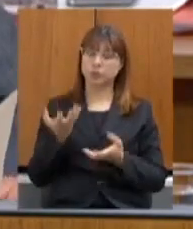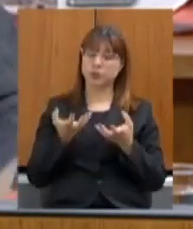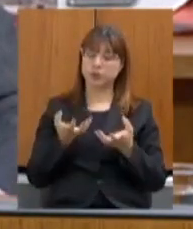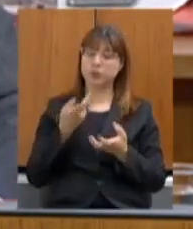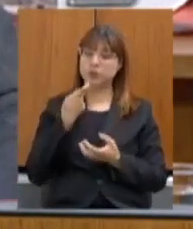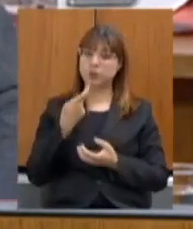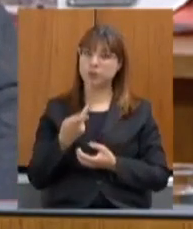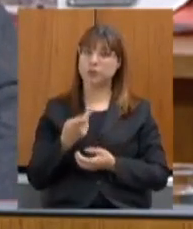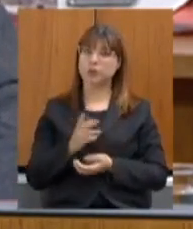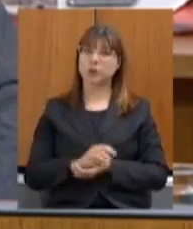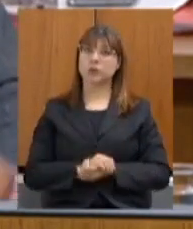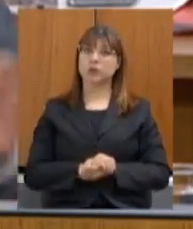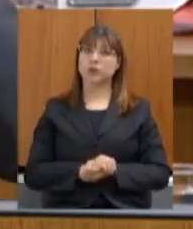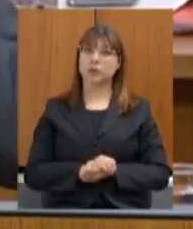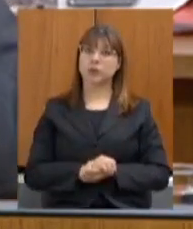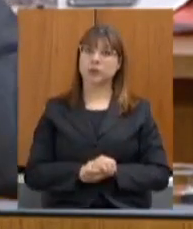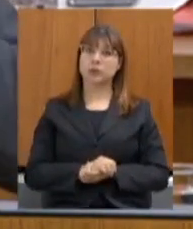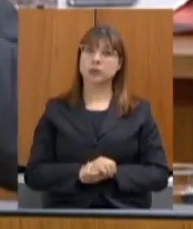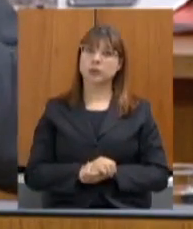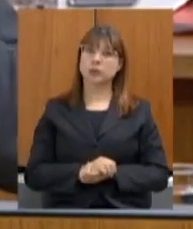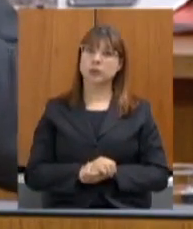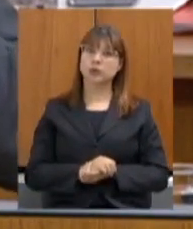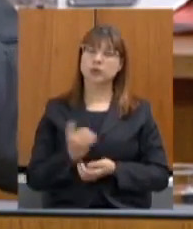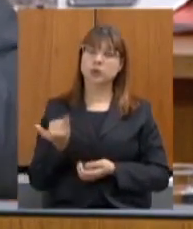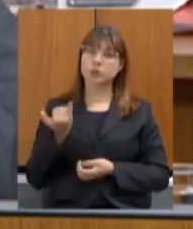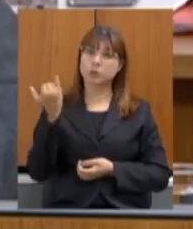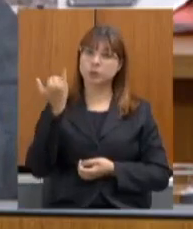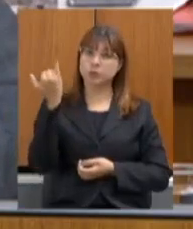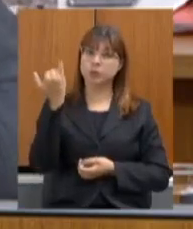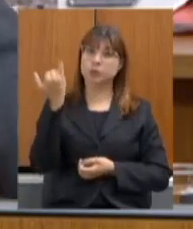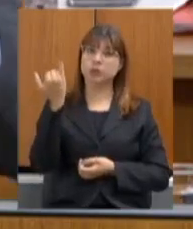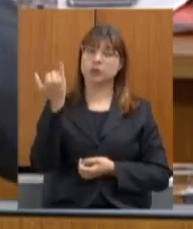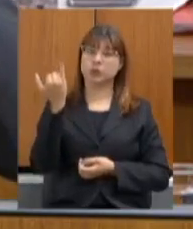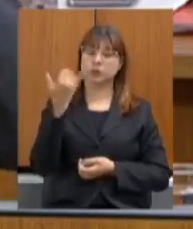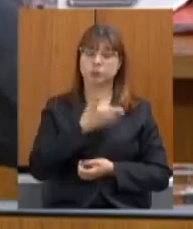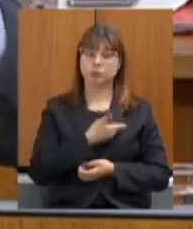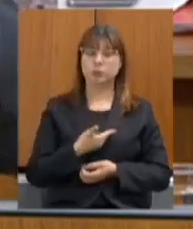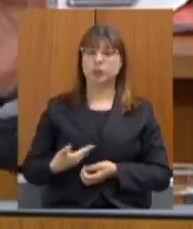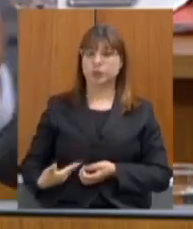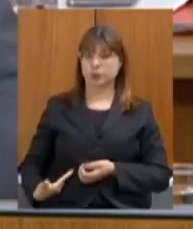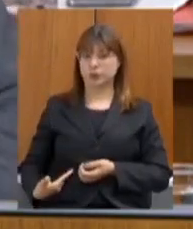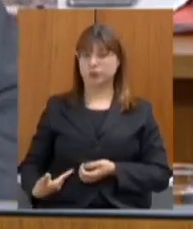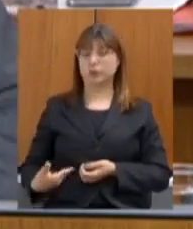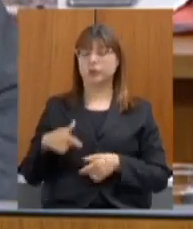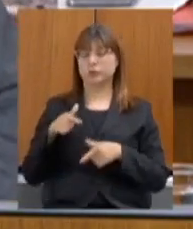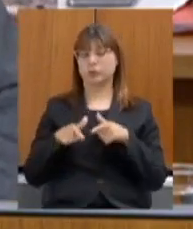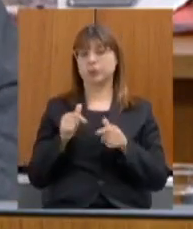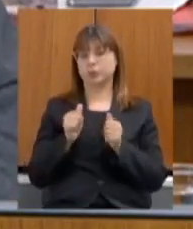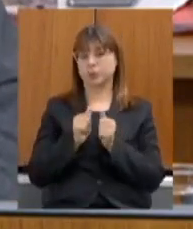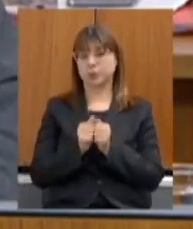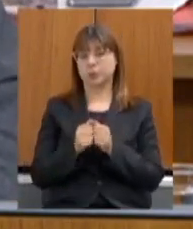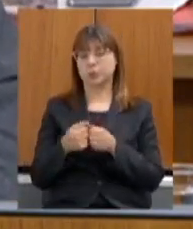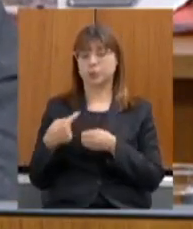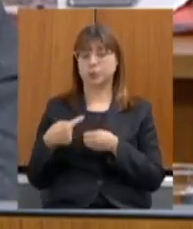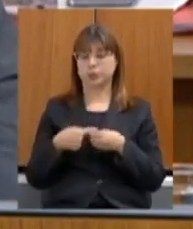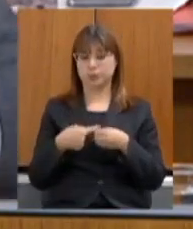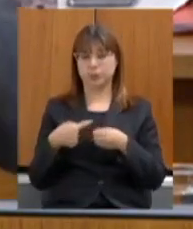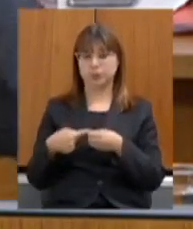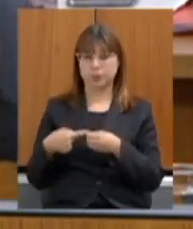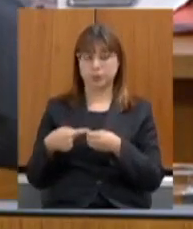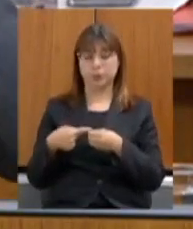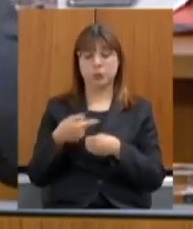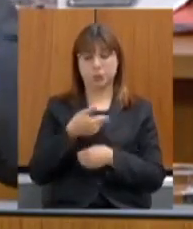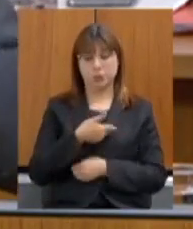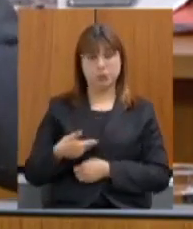muito a presença do governo junto aos municípios. O governador foi